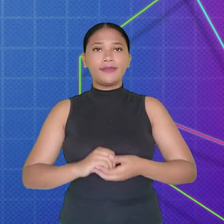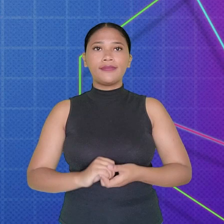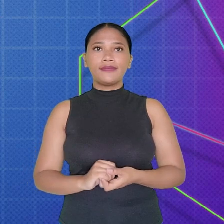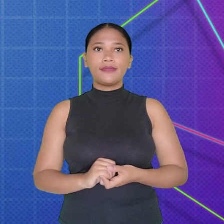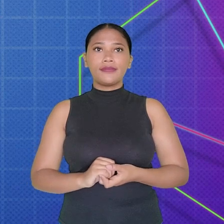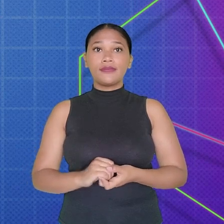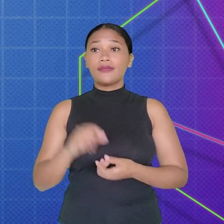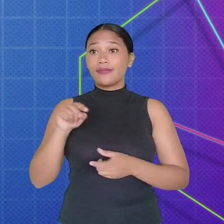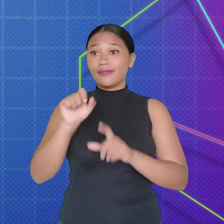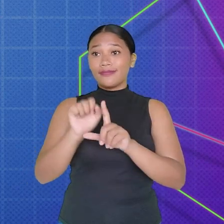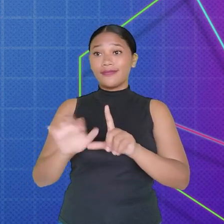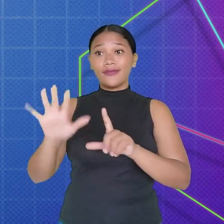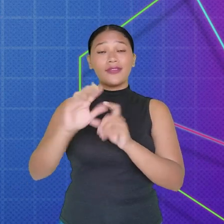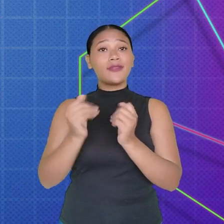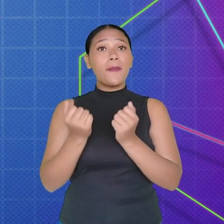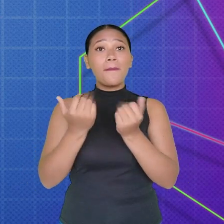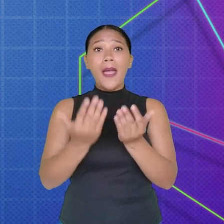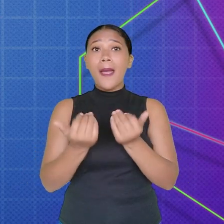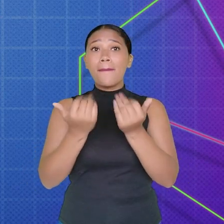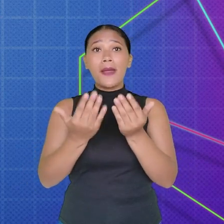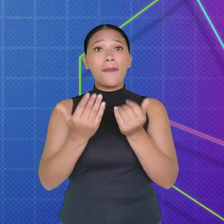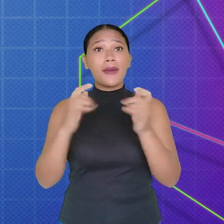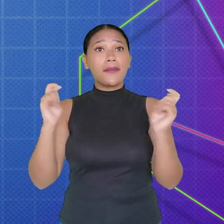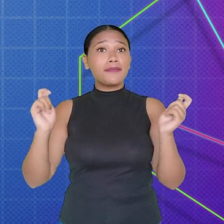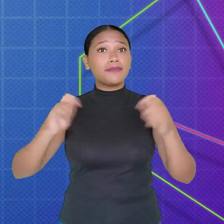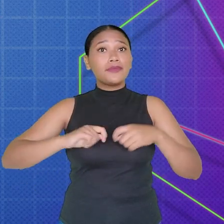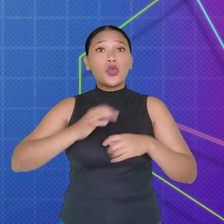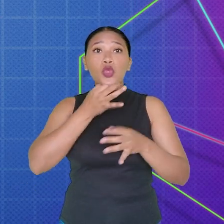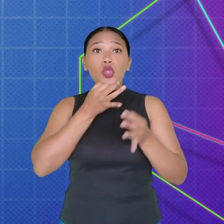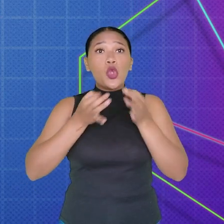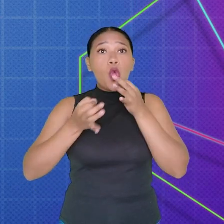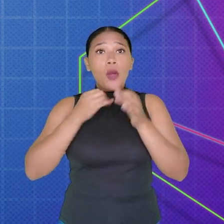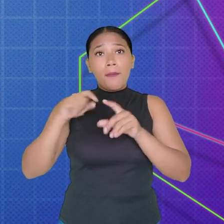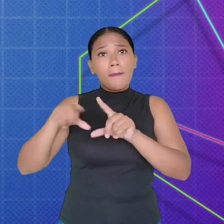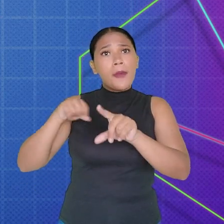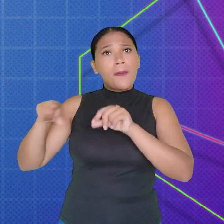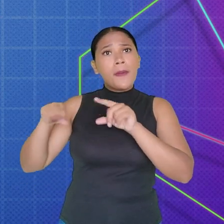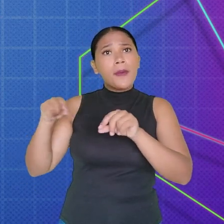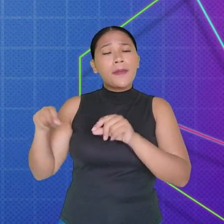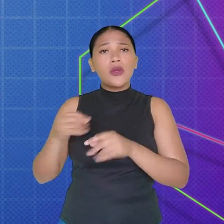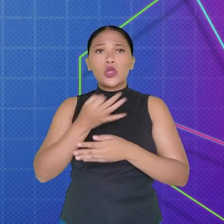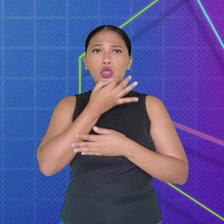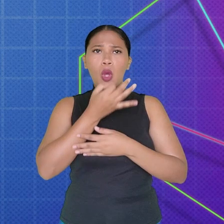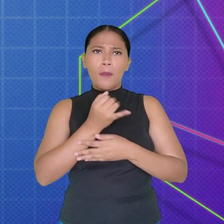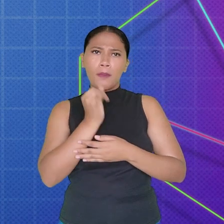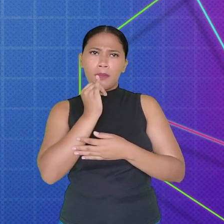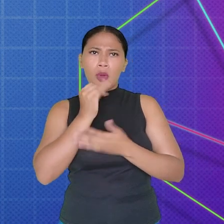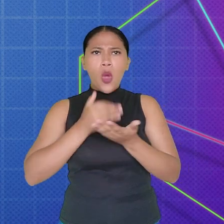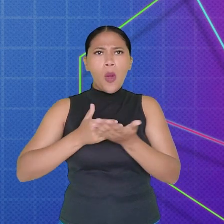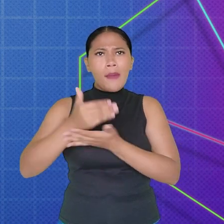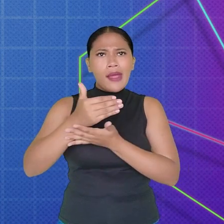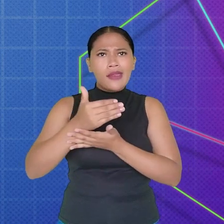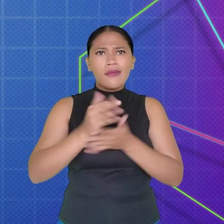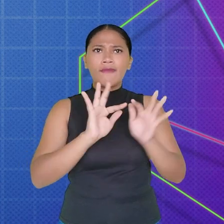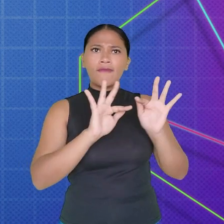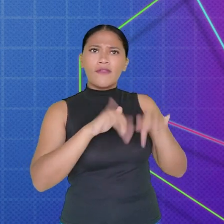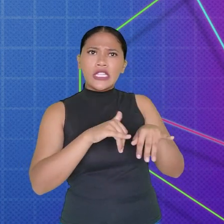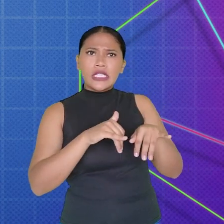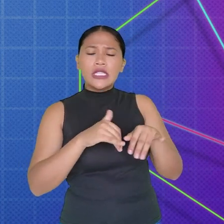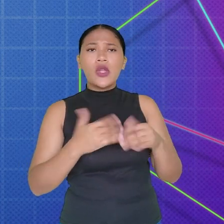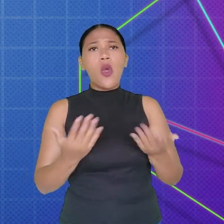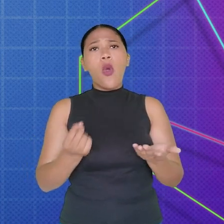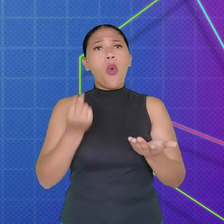aplicativos. O Construct oferece diversos eventos de som que podem ser acionados quando um som começa a tocar, quando um som